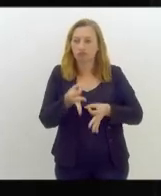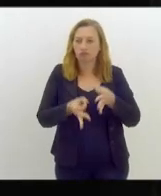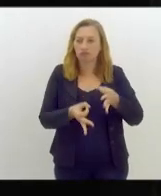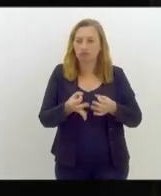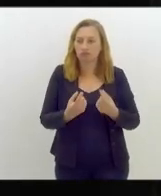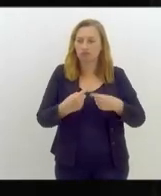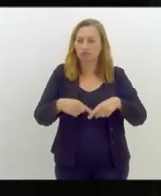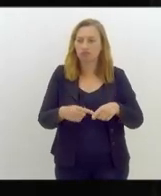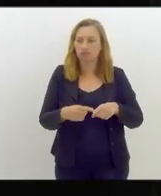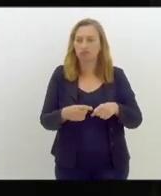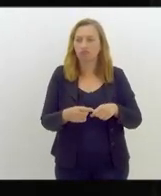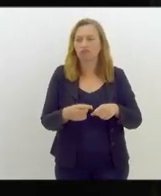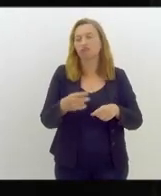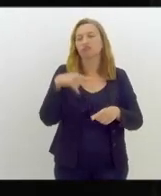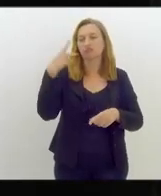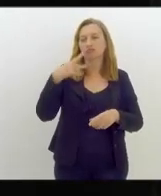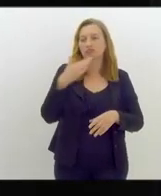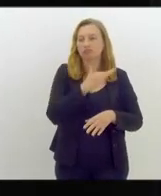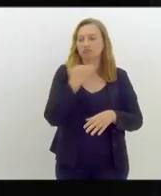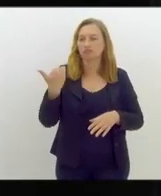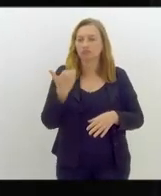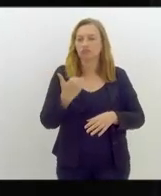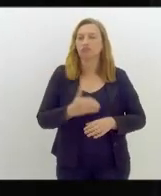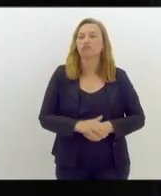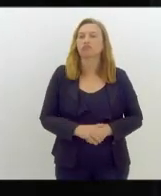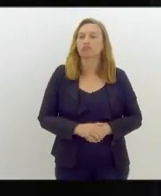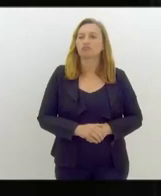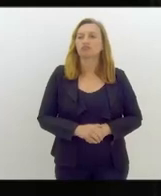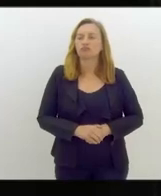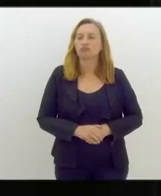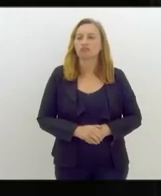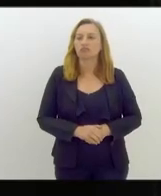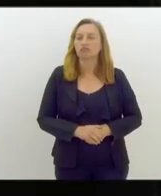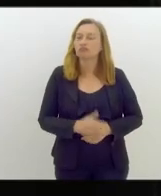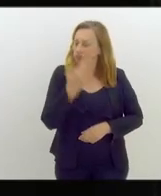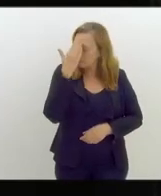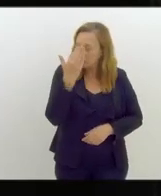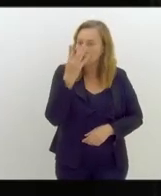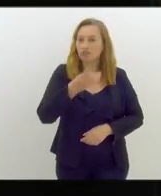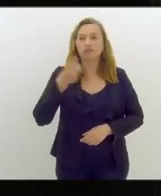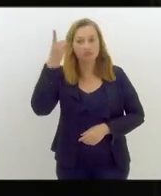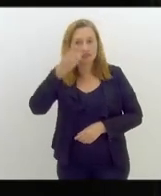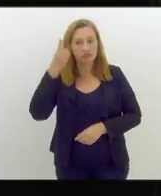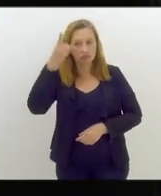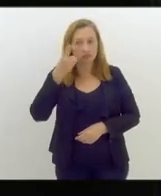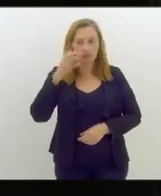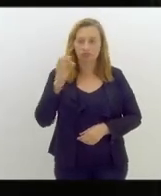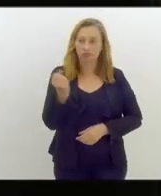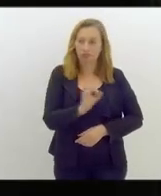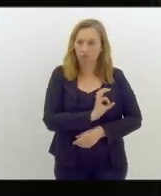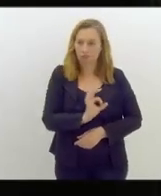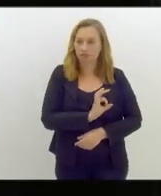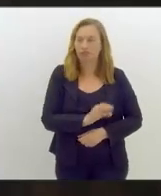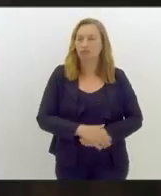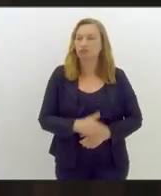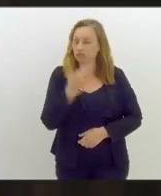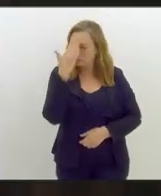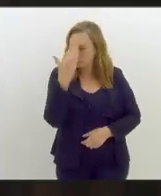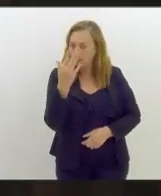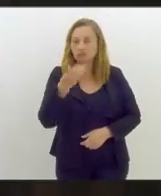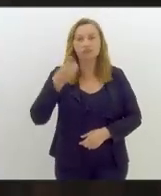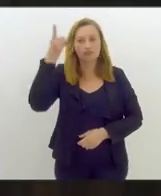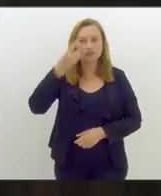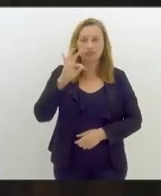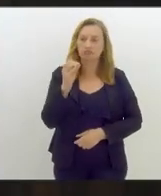contra a política de morte que vem sendo implementada nesse país. Muito obrigada, deputada Marta Rocha. Agradecendo a